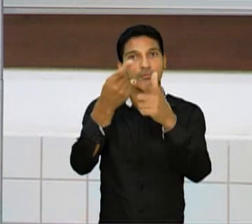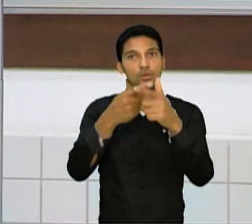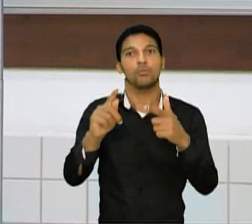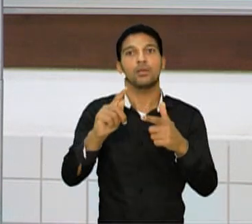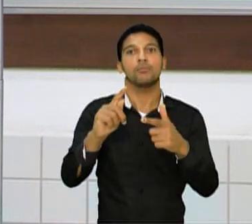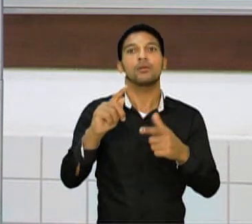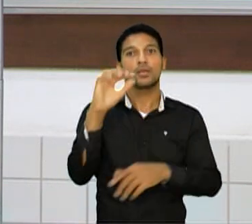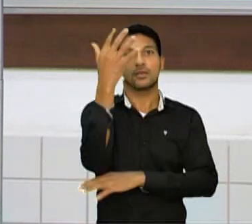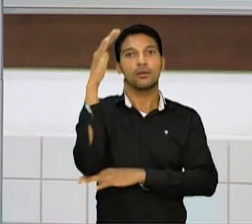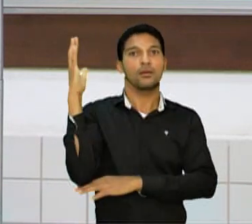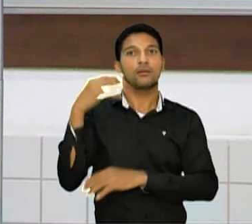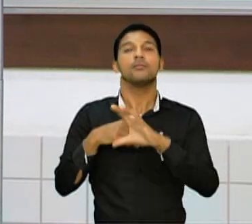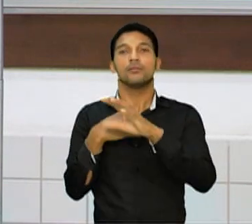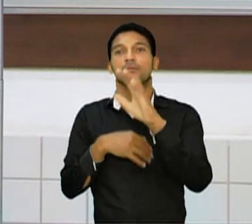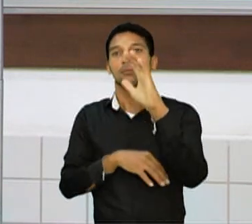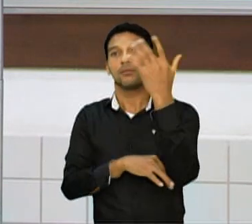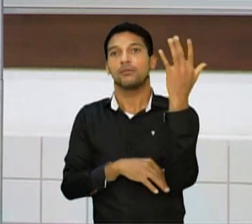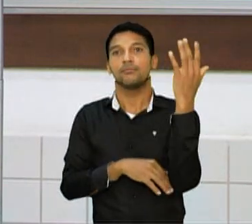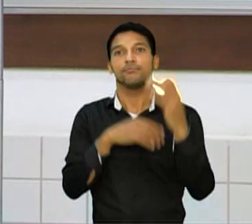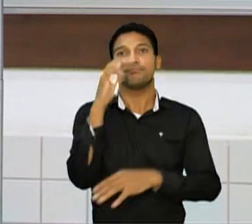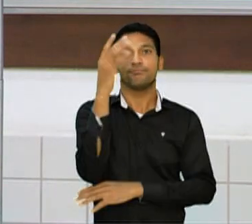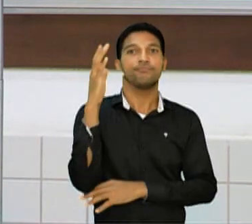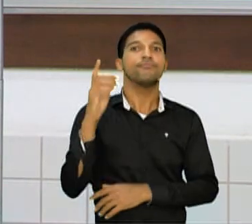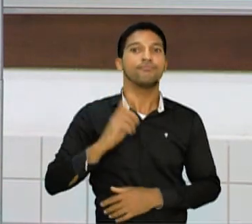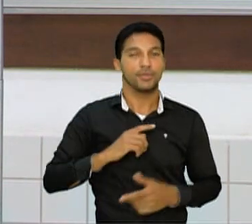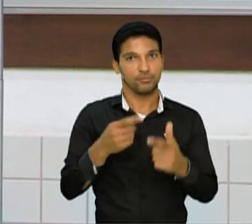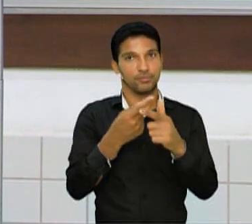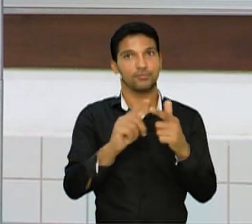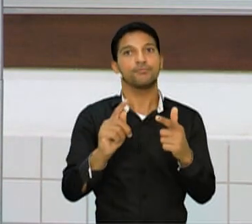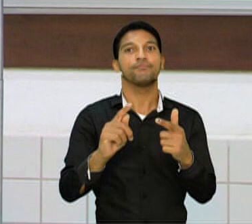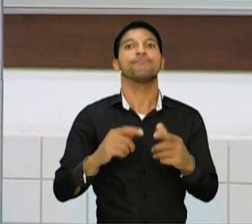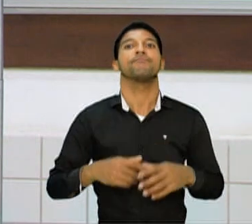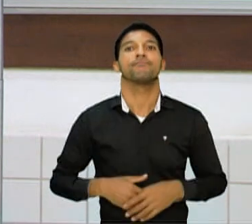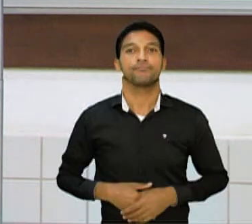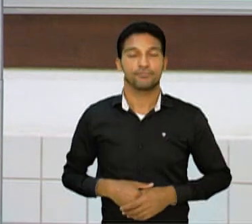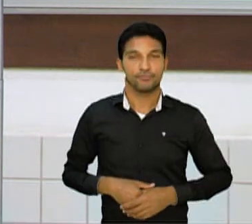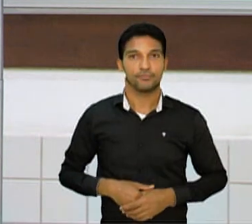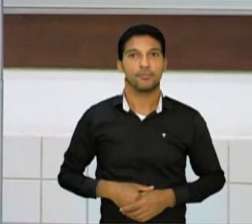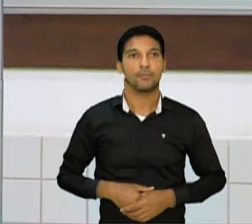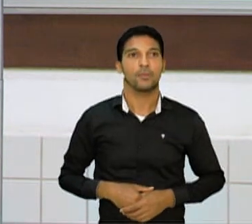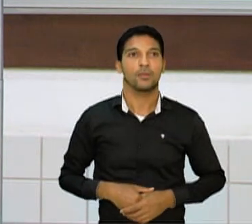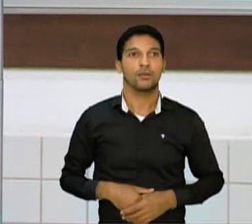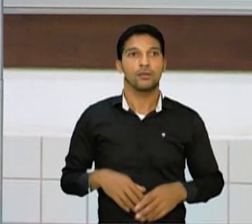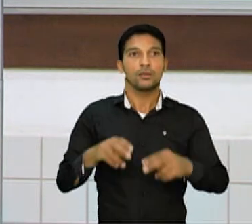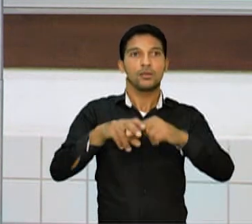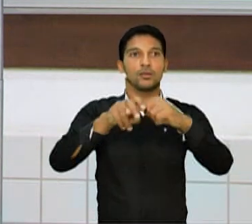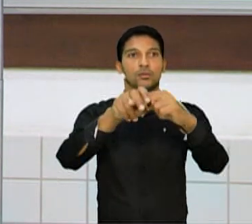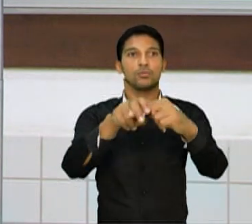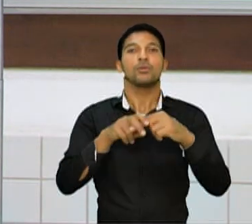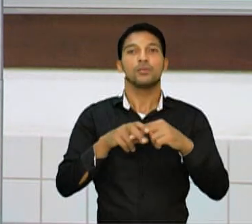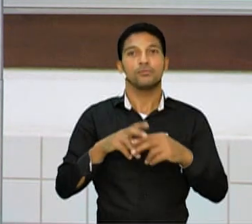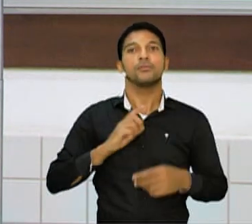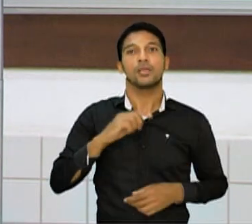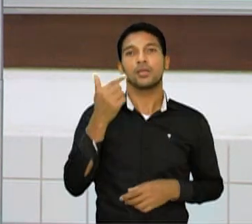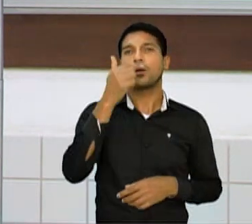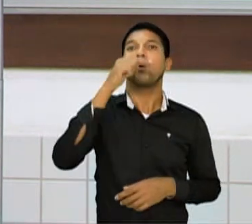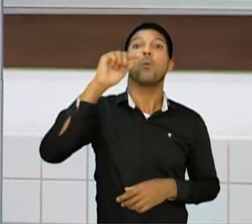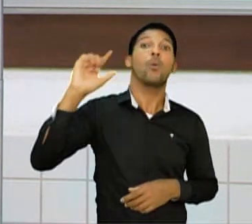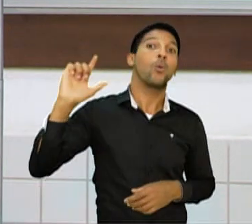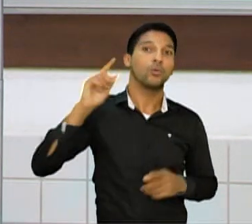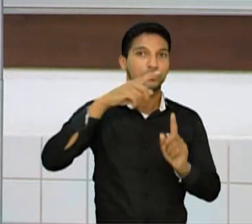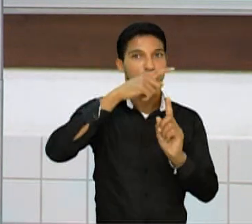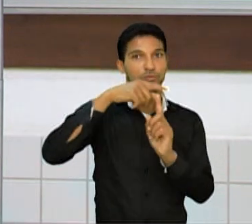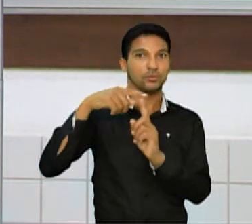margens. Então, a problemática da usina hidrelétrica também existe. Desta forma, nós devemos ver outras formas